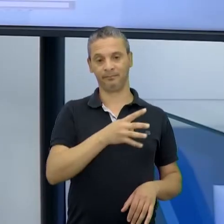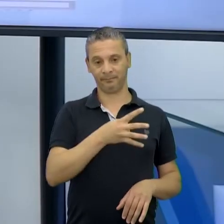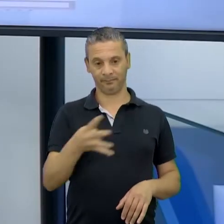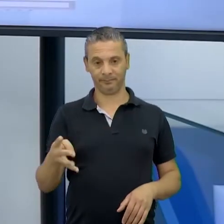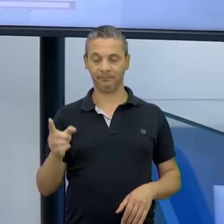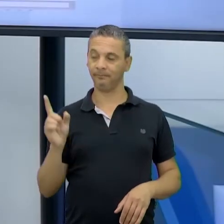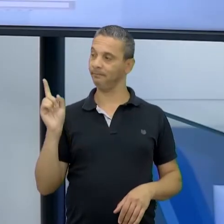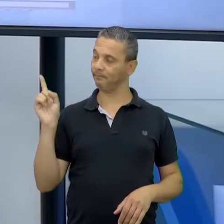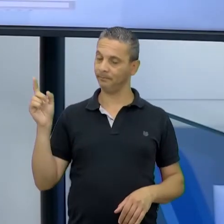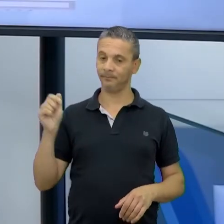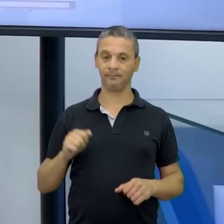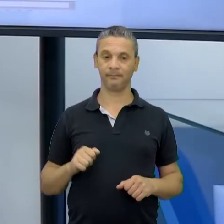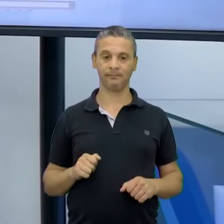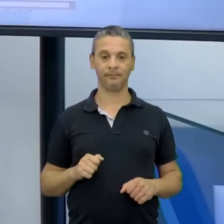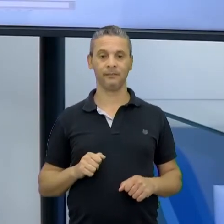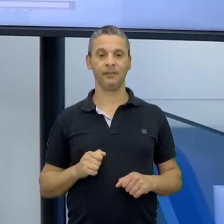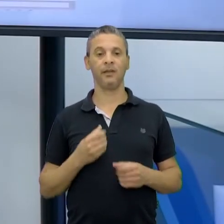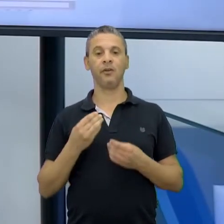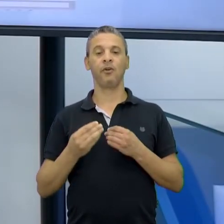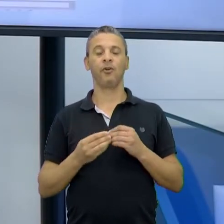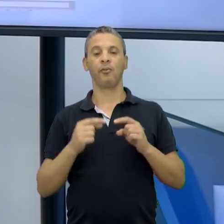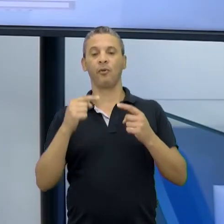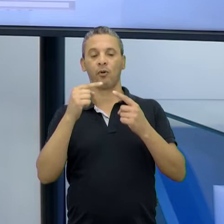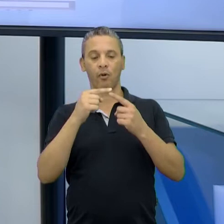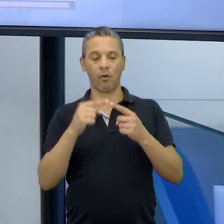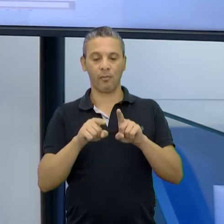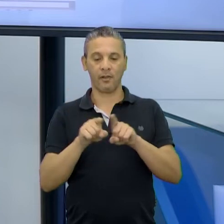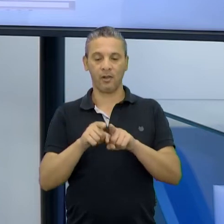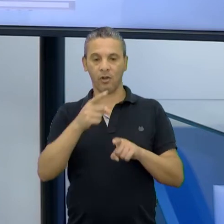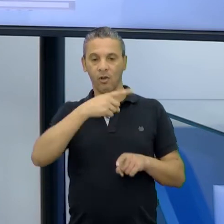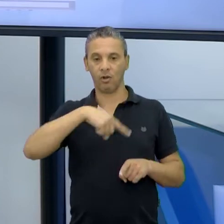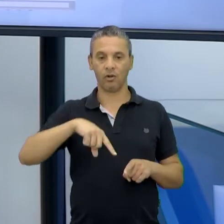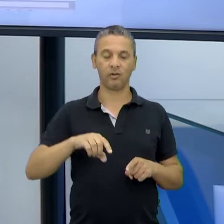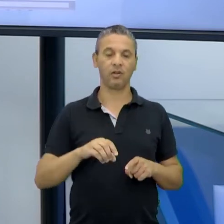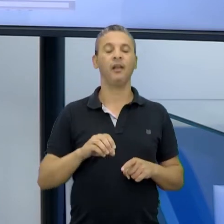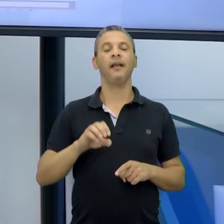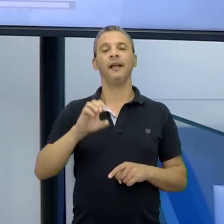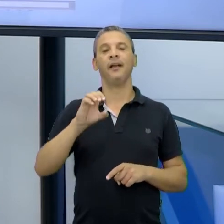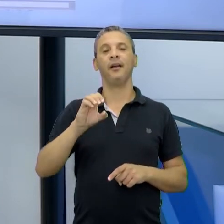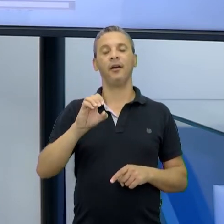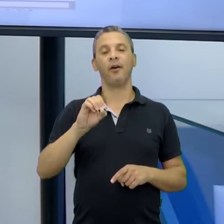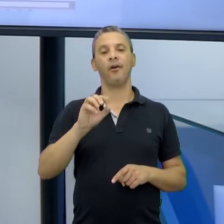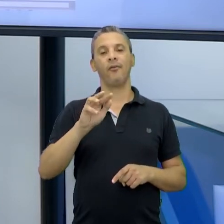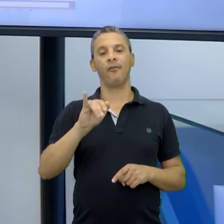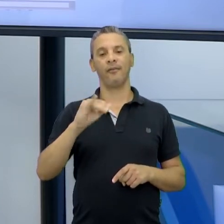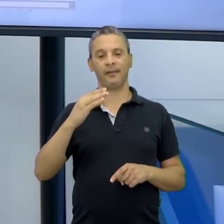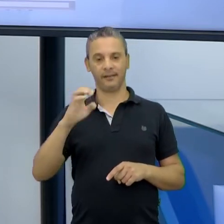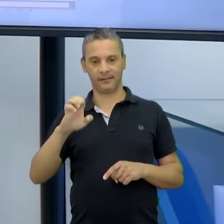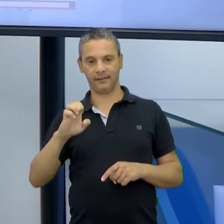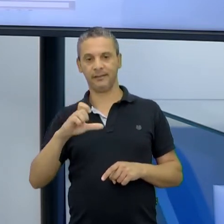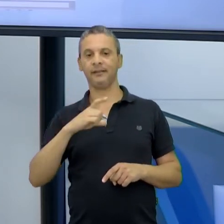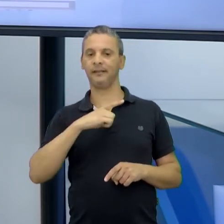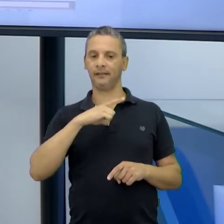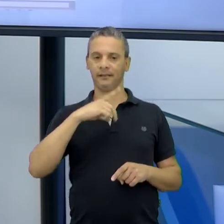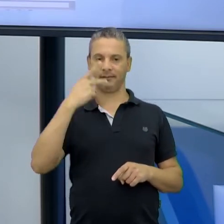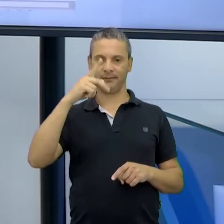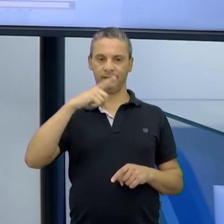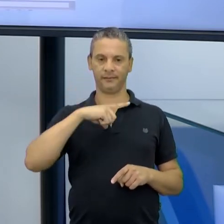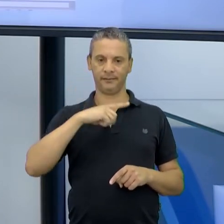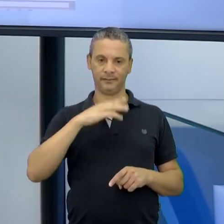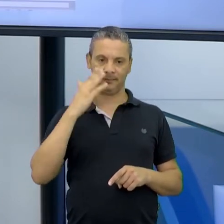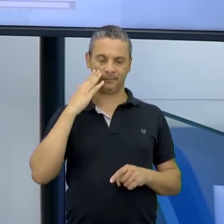planilha. Essa planilha, ela está dentro do nosso pacote Office, que a Secretaria de Educação Estadual,